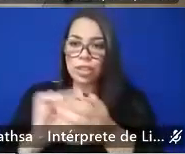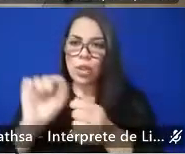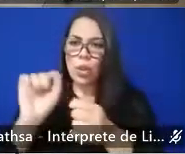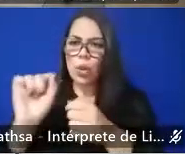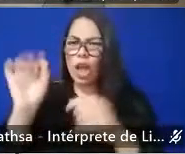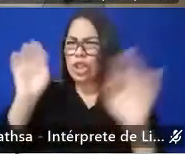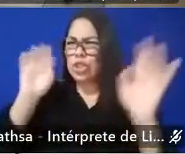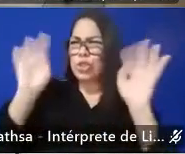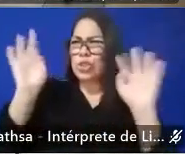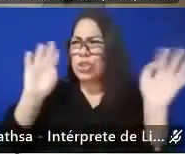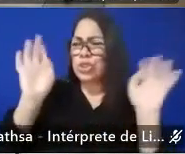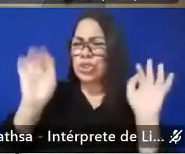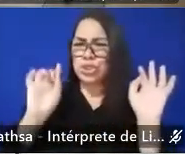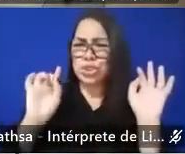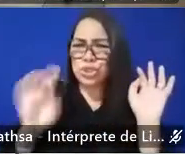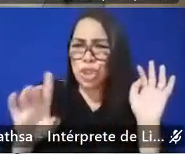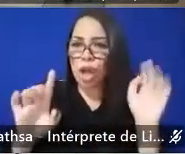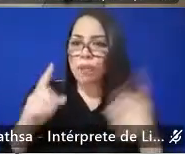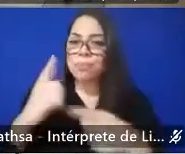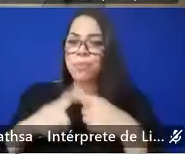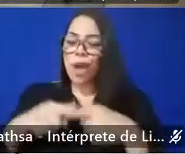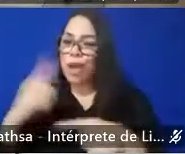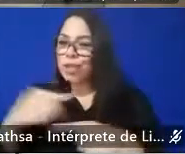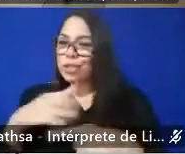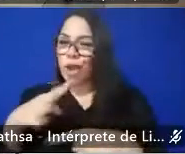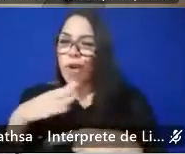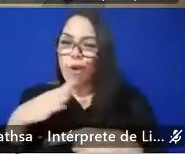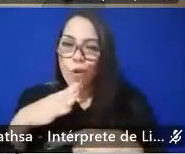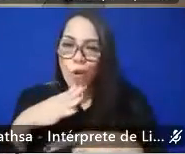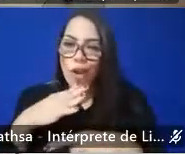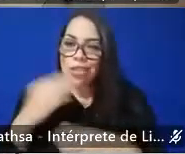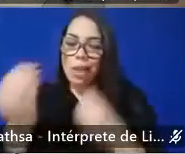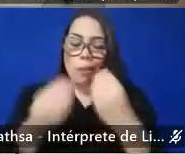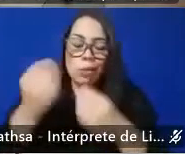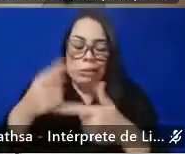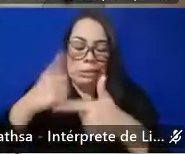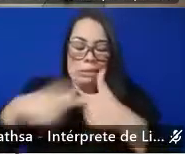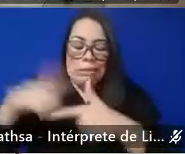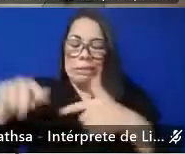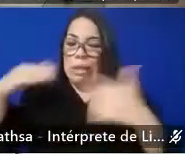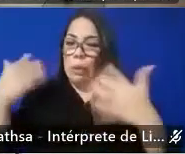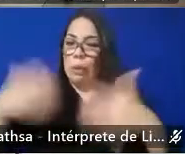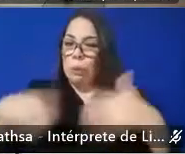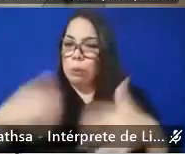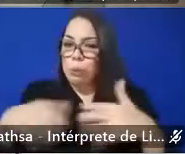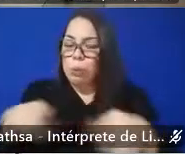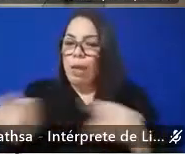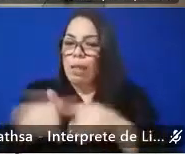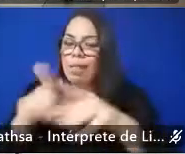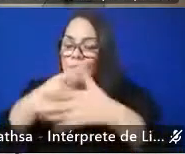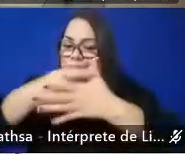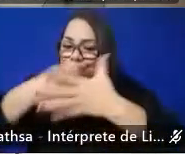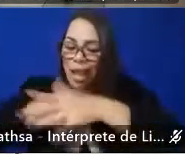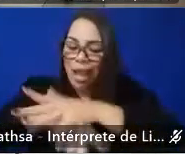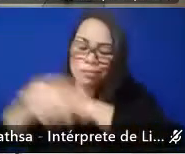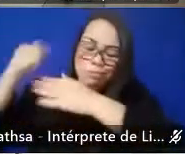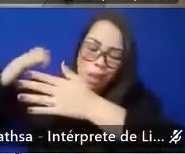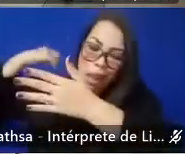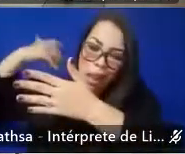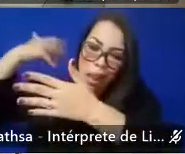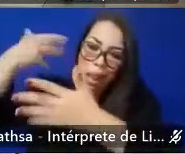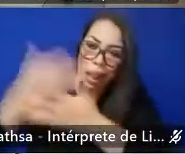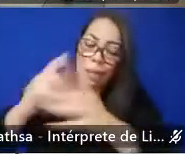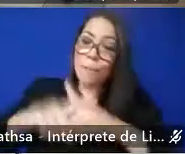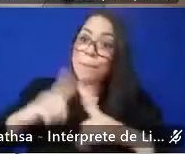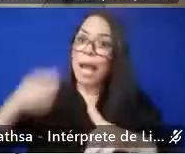ainda mais Quando conhecemos a complexidade dos nossos problemas e suas raízes históricas mas também sei que é